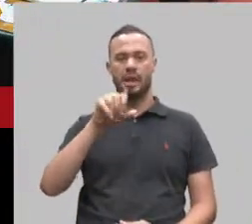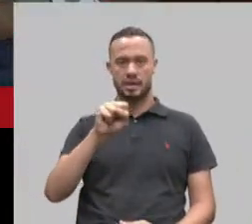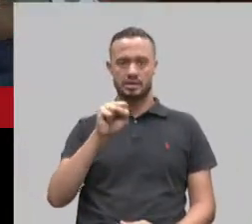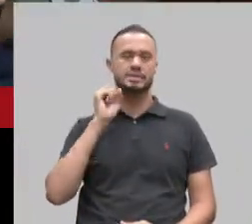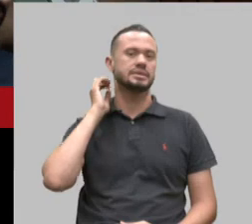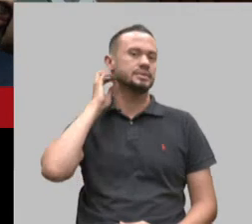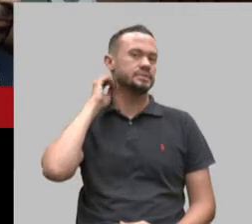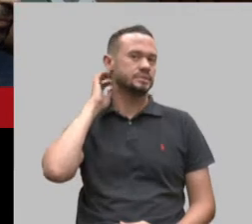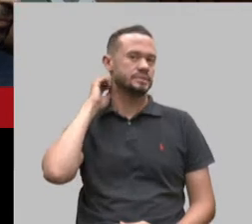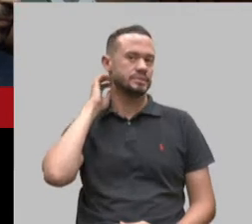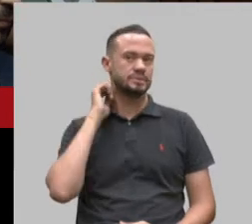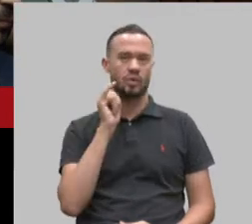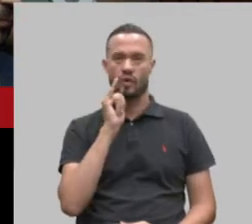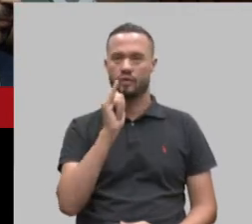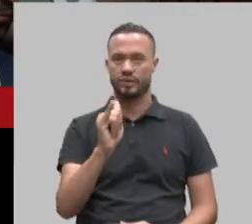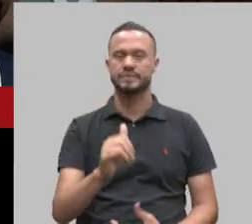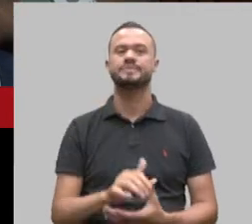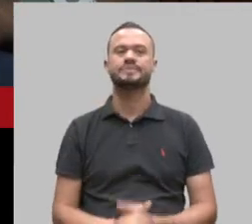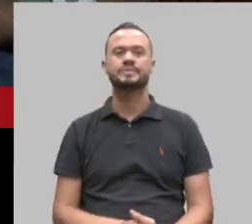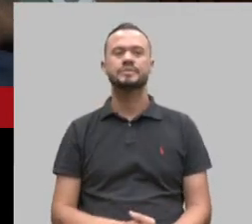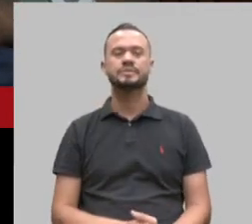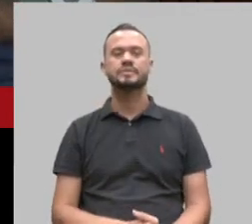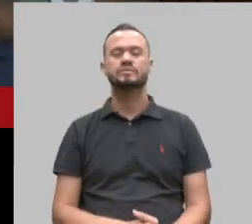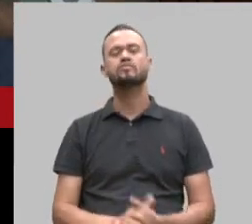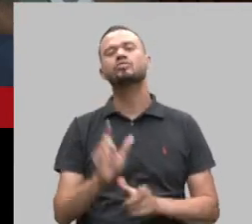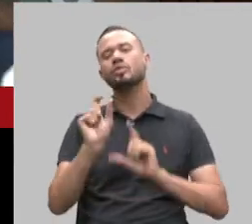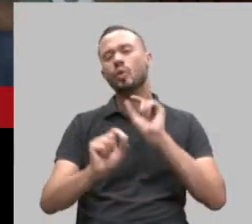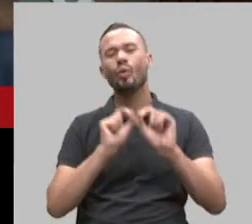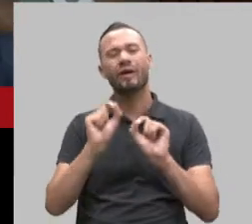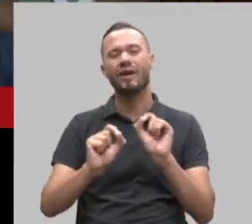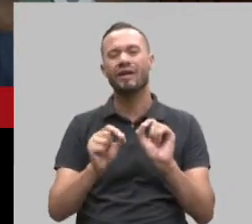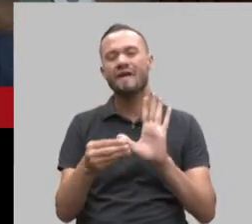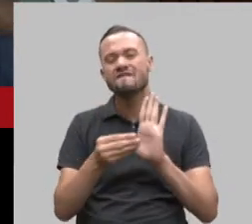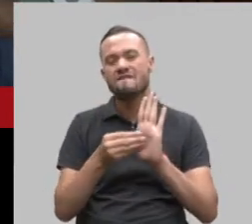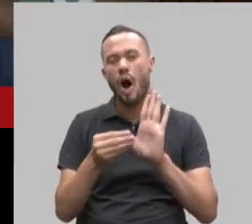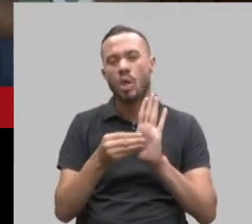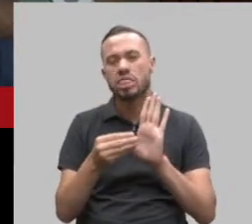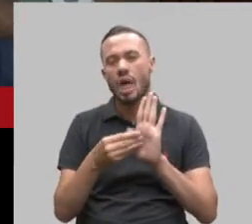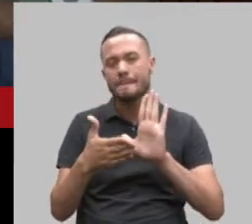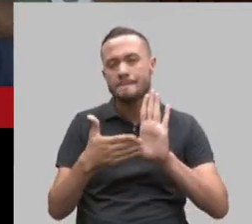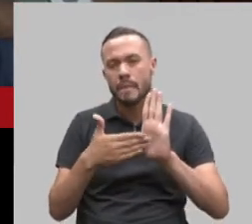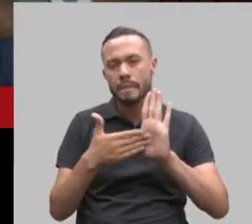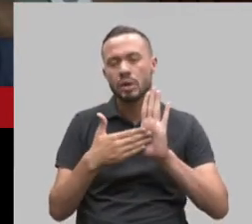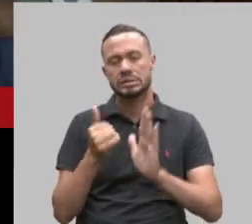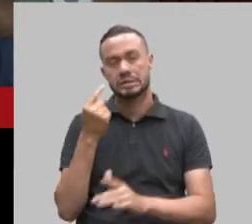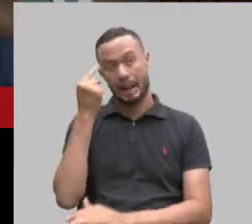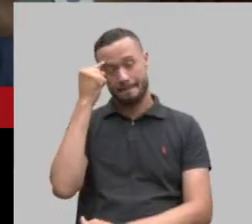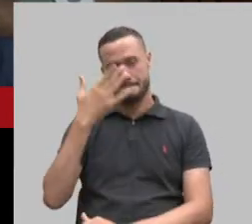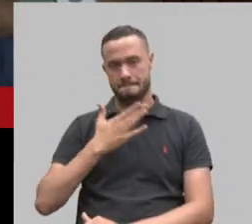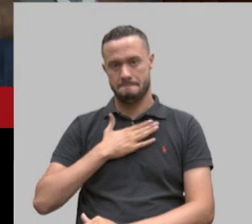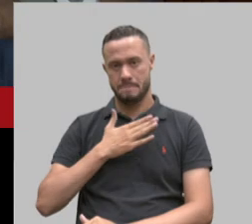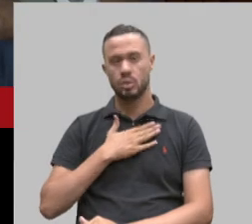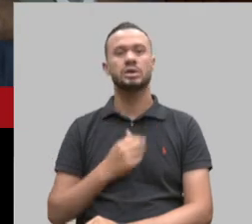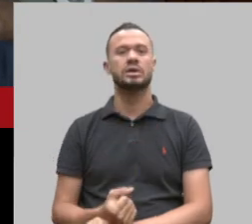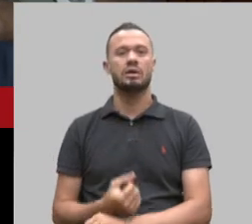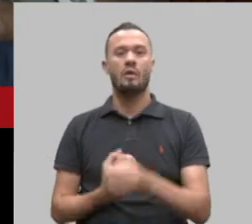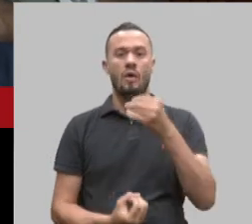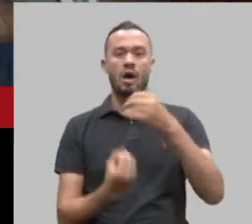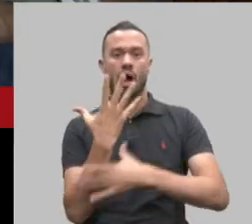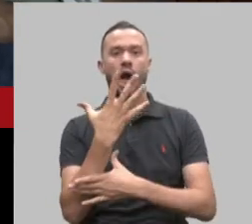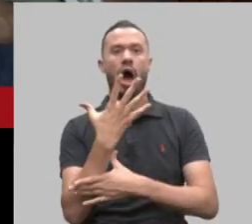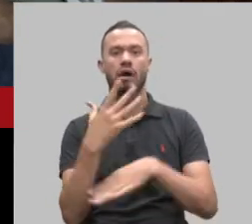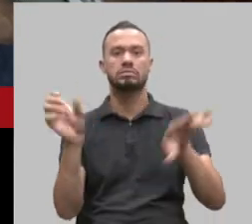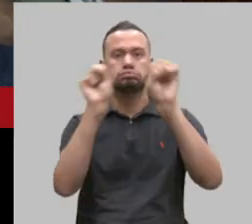eh o que faltou Nessa proposta no meu ponto de vista é implementar um sistema ou ação para que